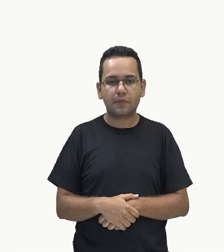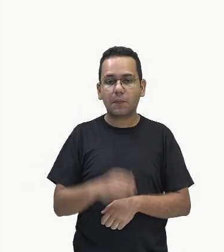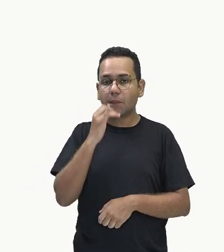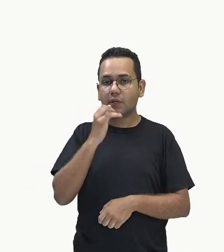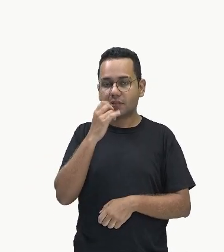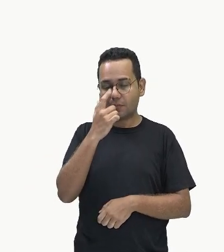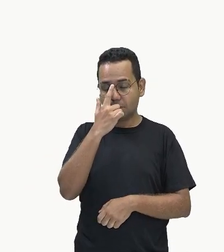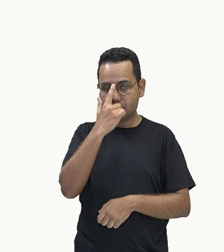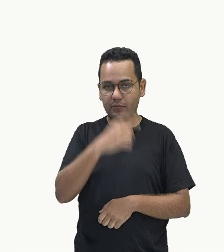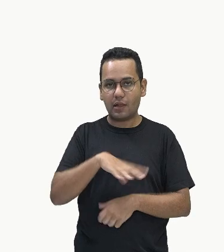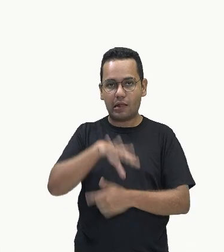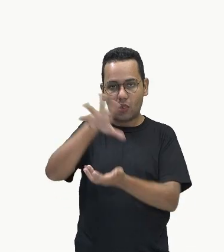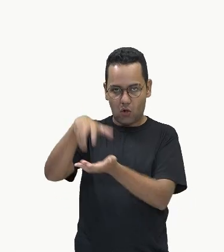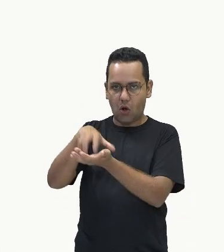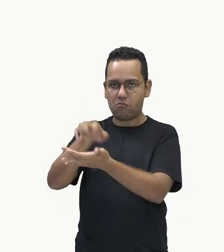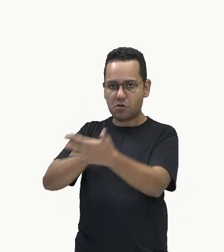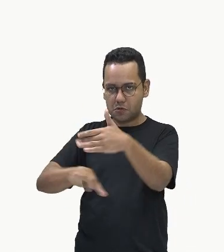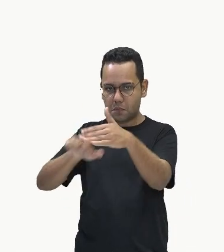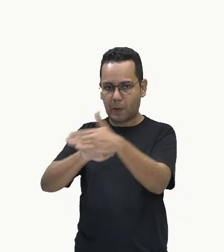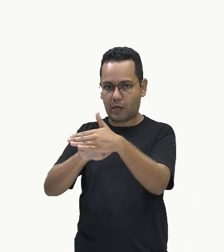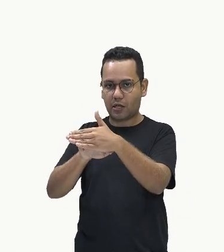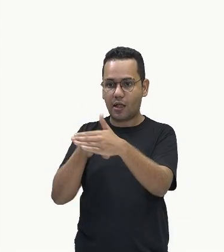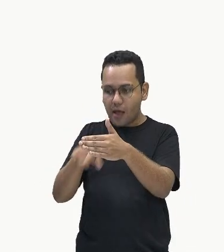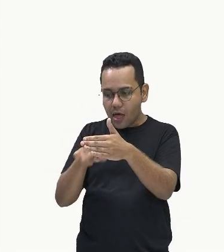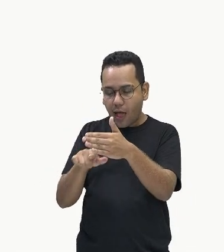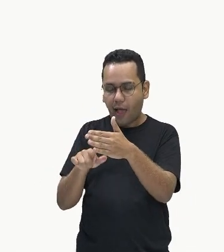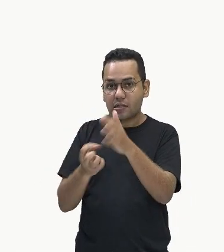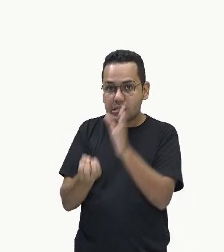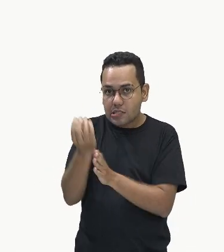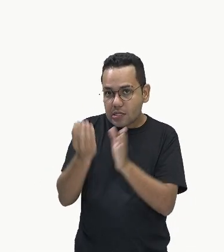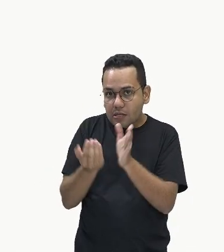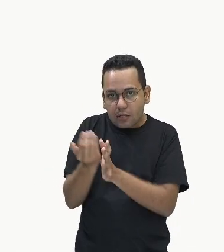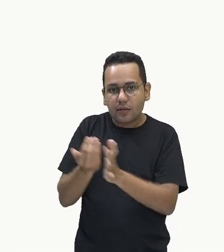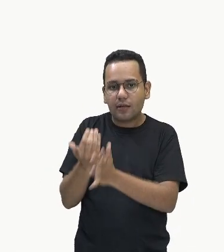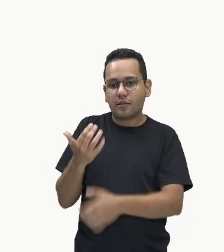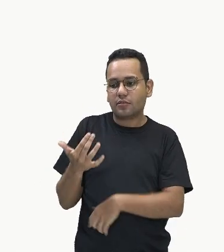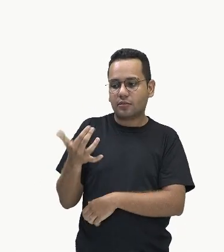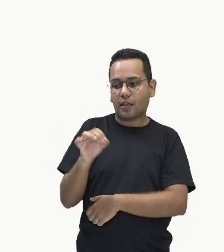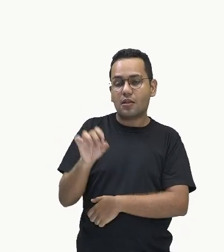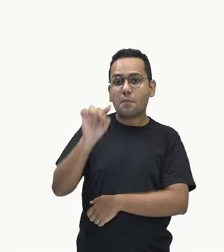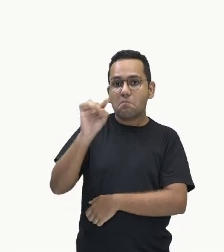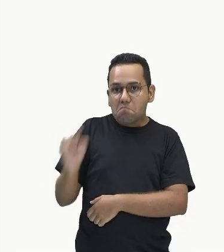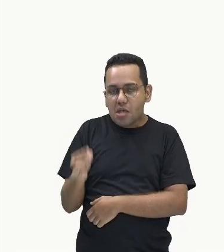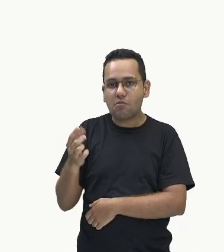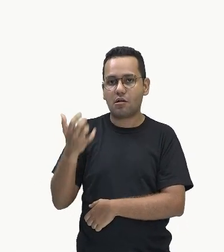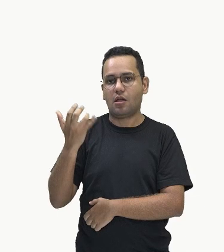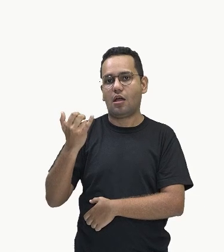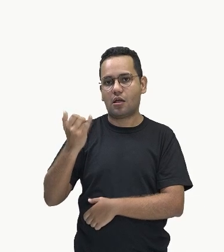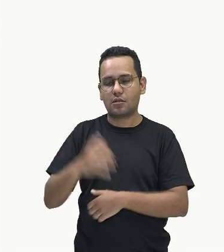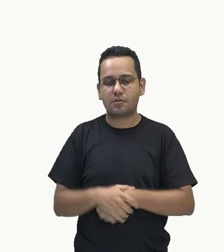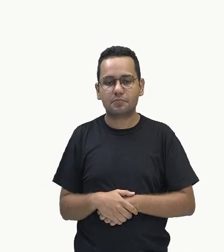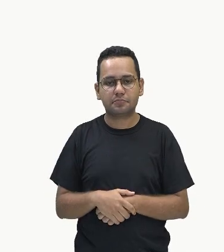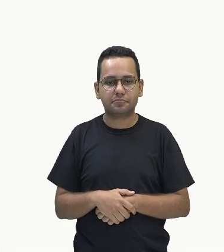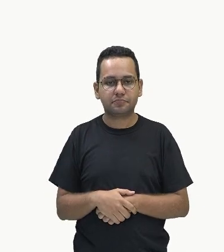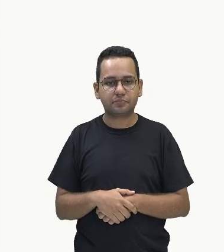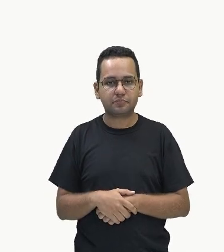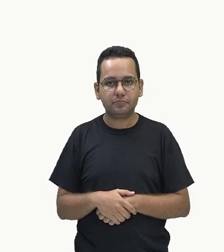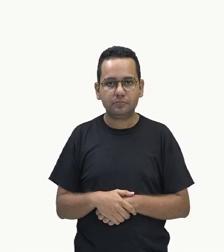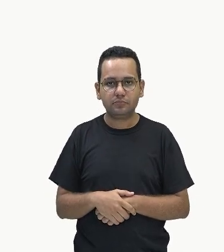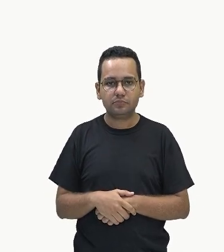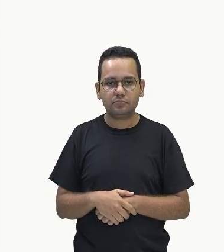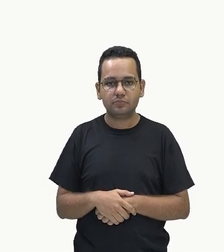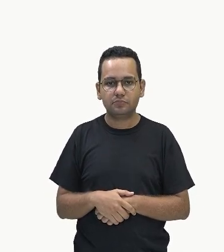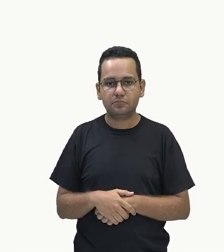10.000 canetas. Ok? Eu vou pegar as 10 mil canetas para